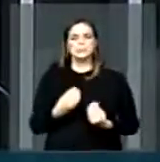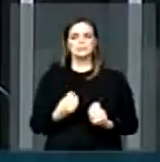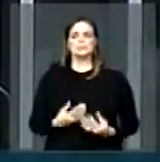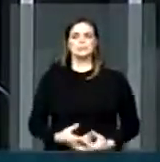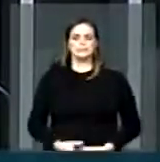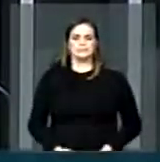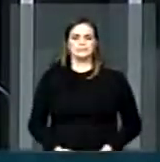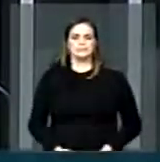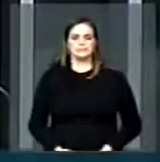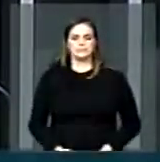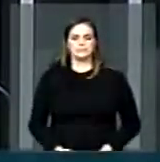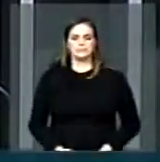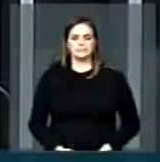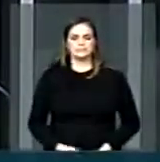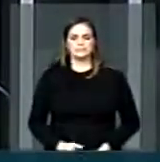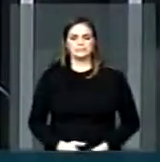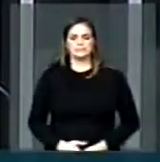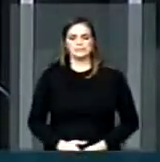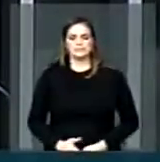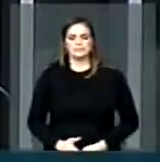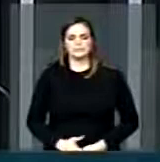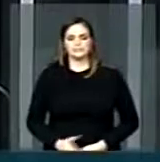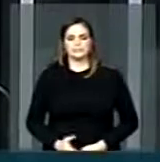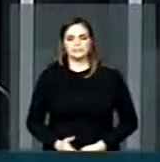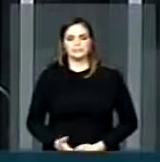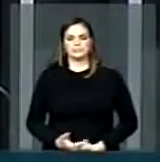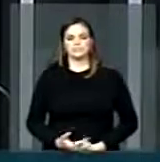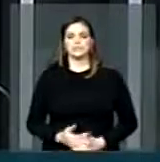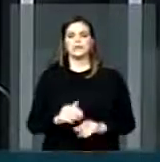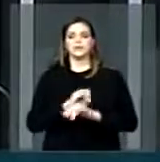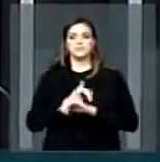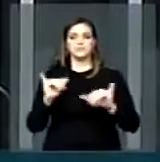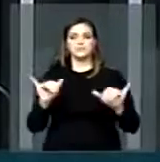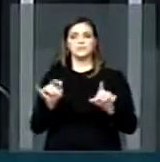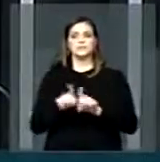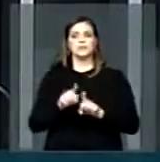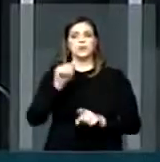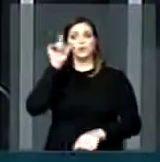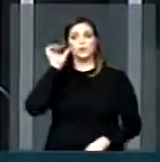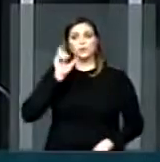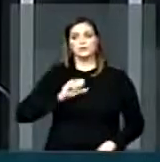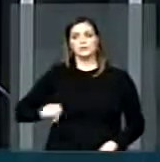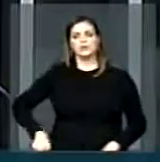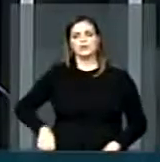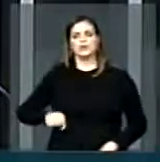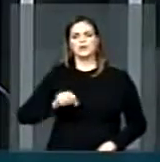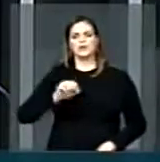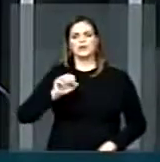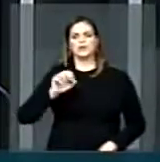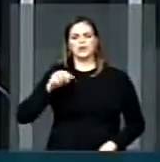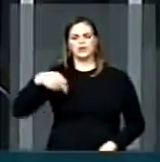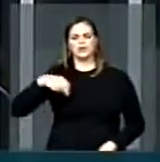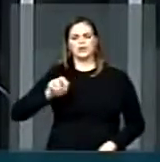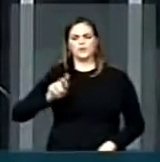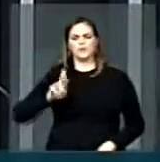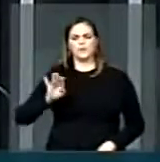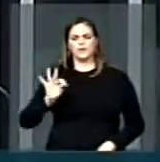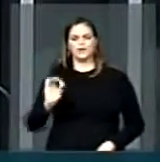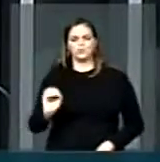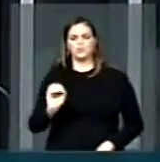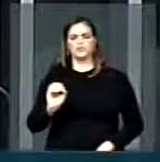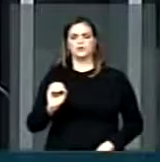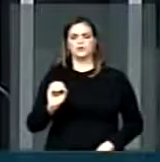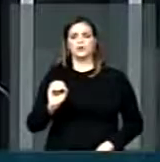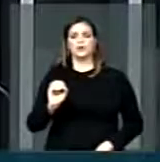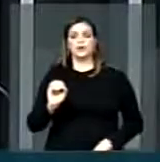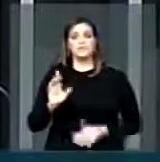fazer aqui um registro que ontem, o desembargador Alberto Nogueira Virgínio, que vem de uma